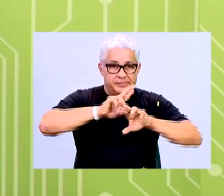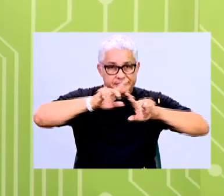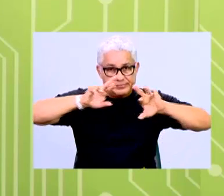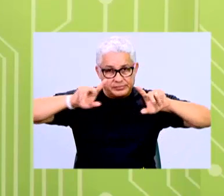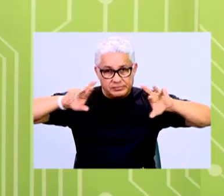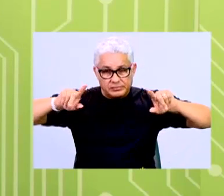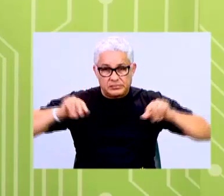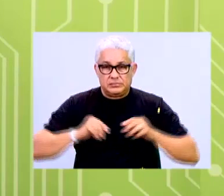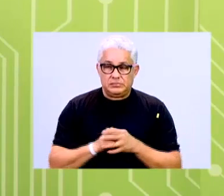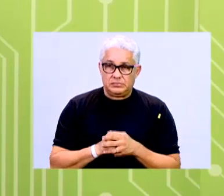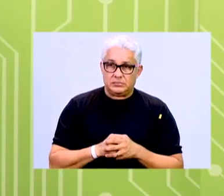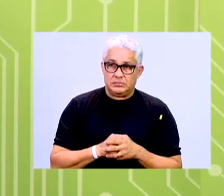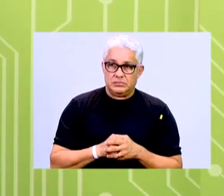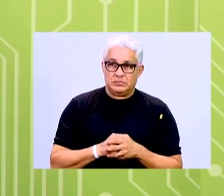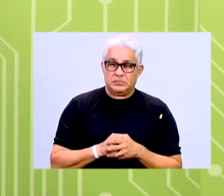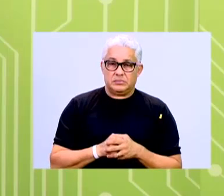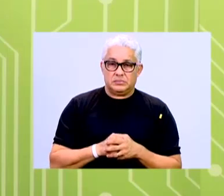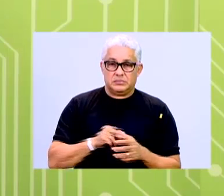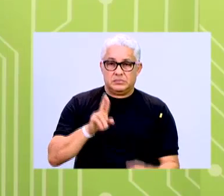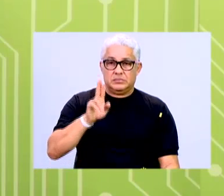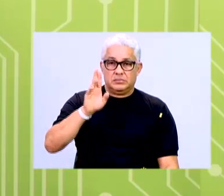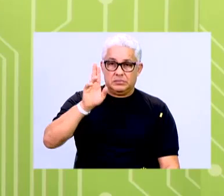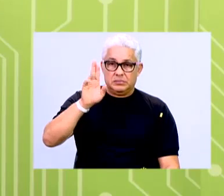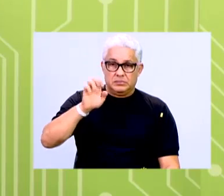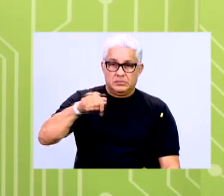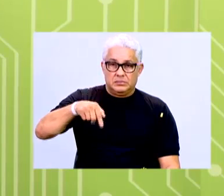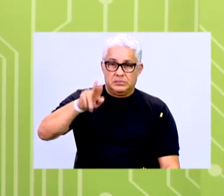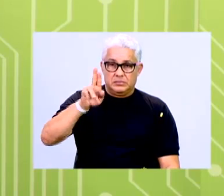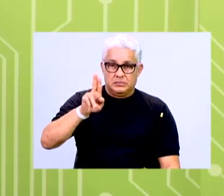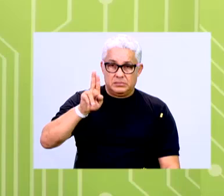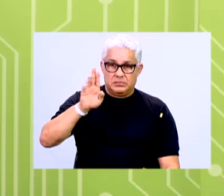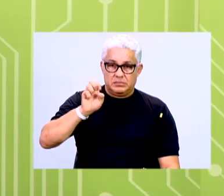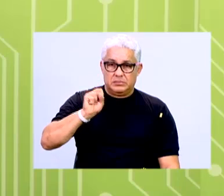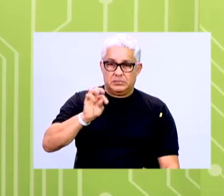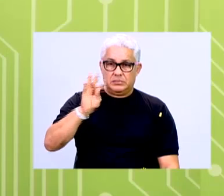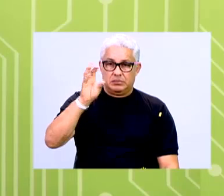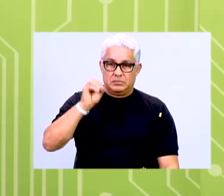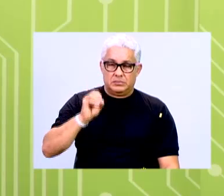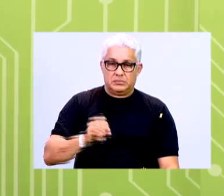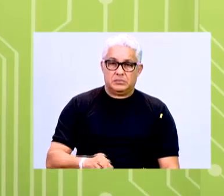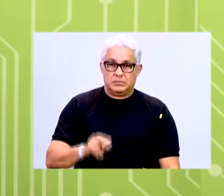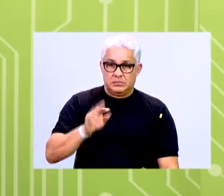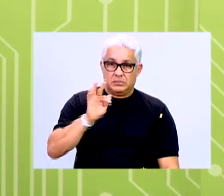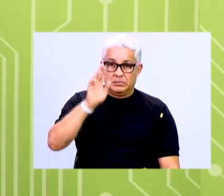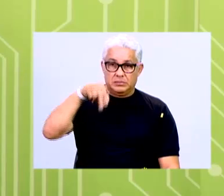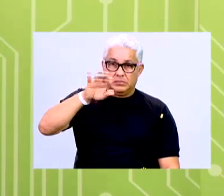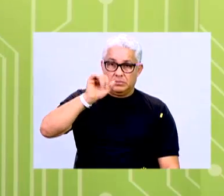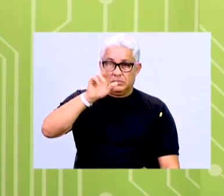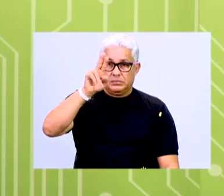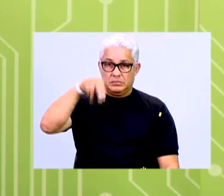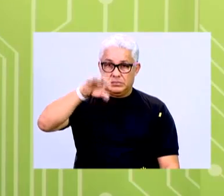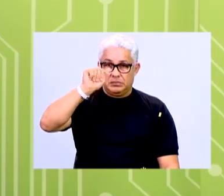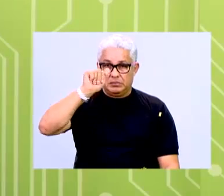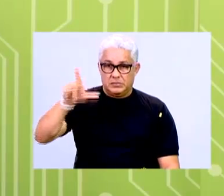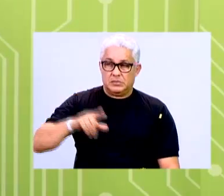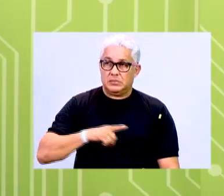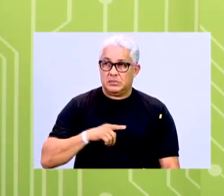feitos diversos cálculos, isso já é um requisito funcional. Bom, vamos passar agora